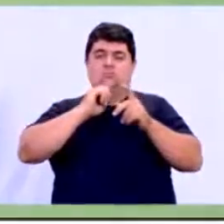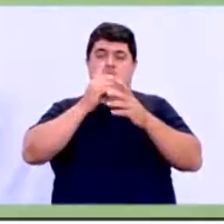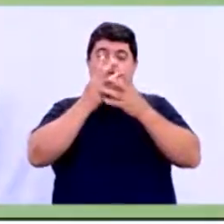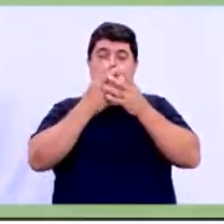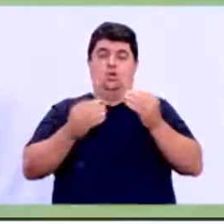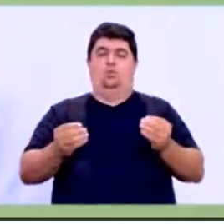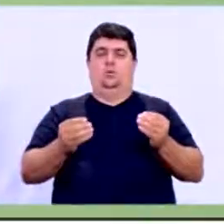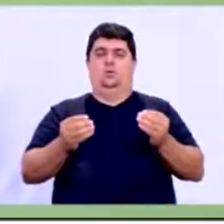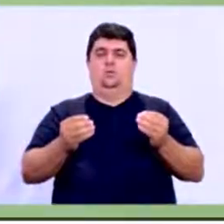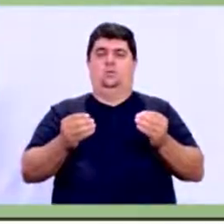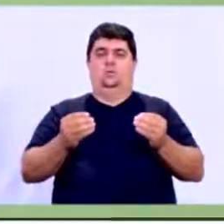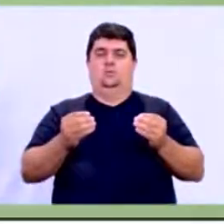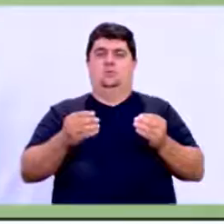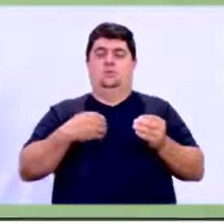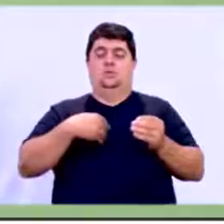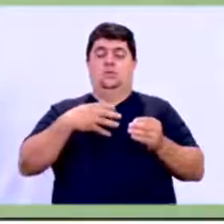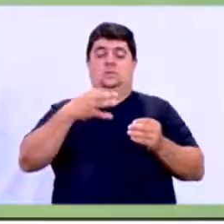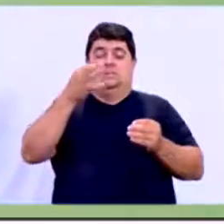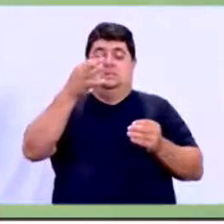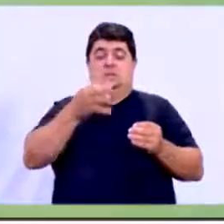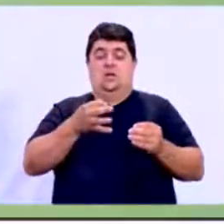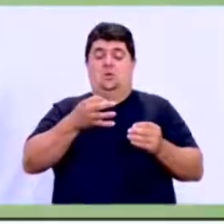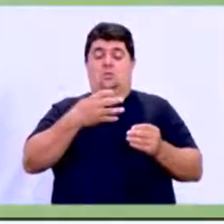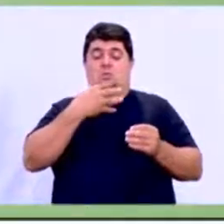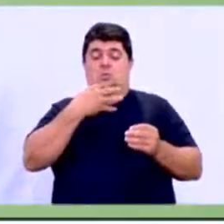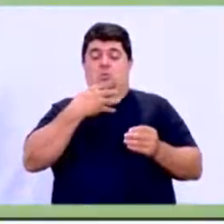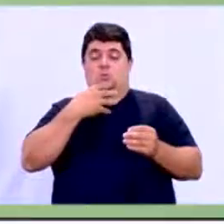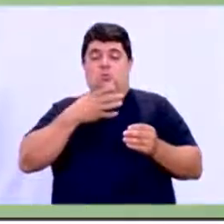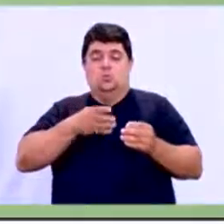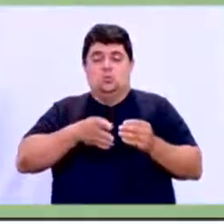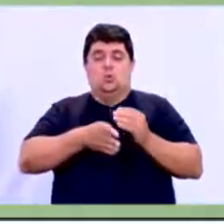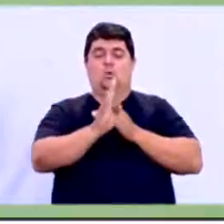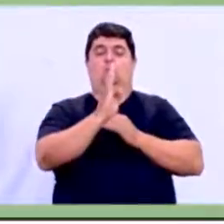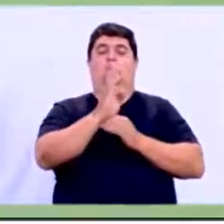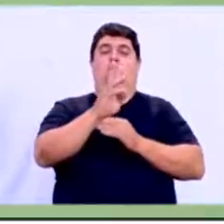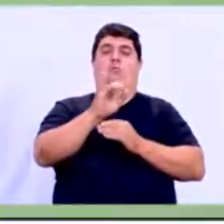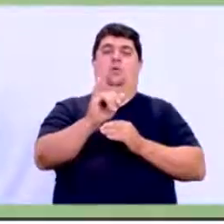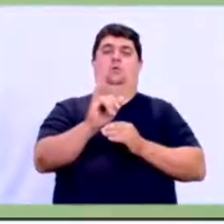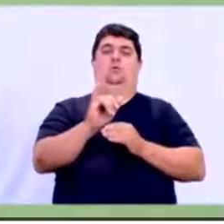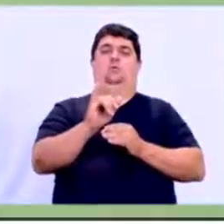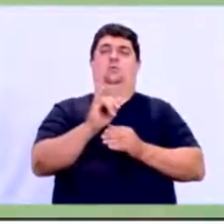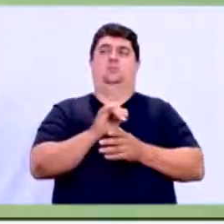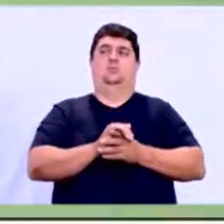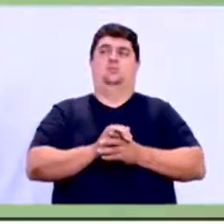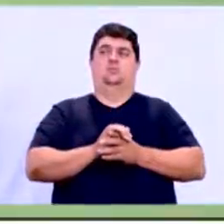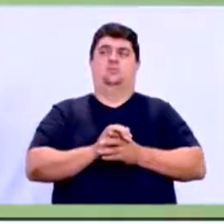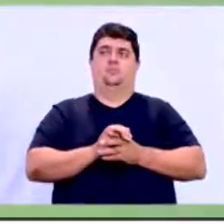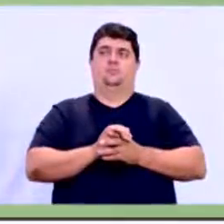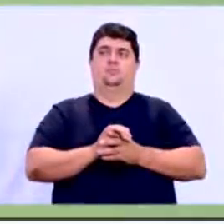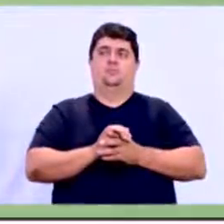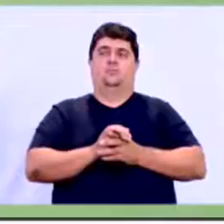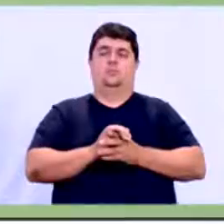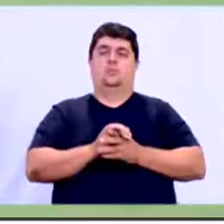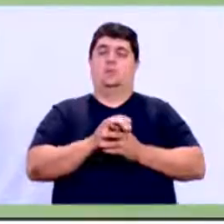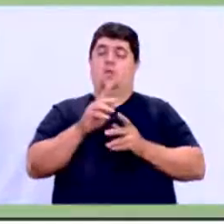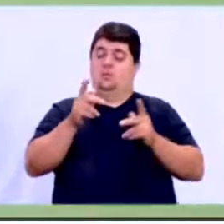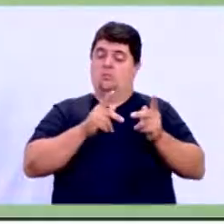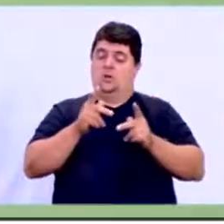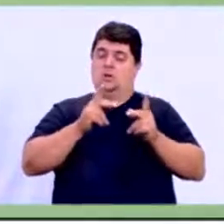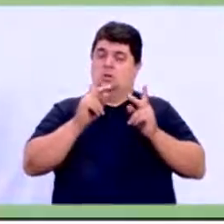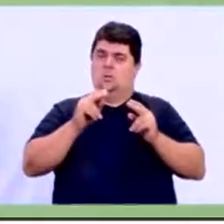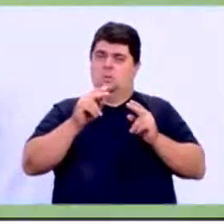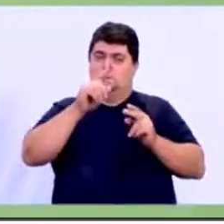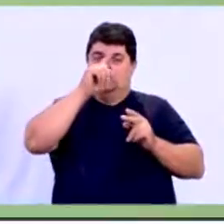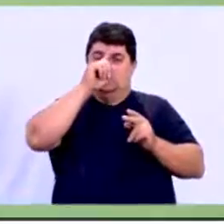riscos? Não é mesmo? Então, aqui a gente fala de novo que planejar está relacionado